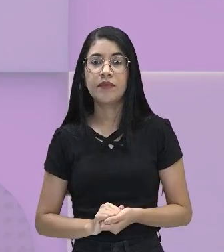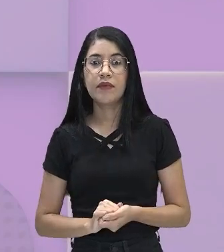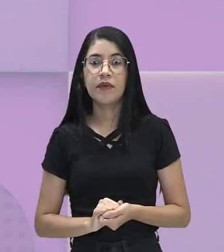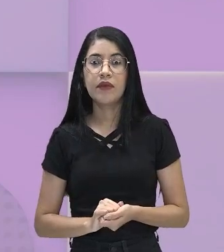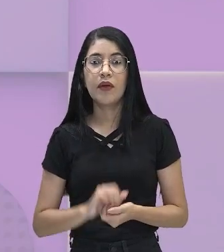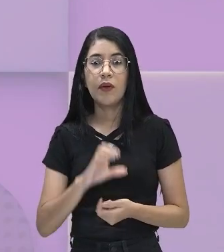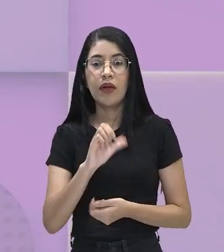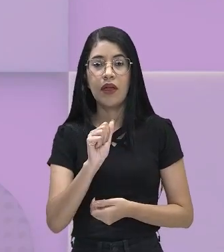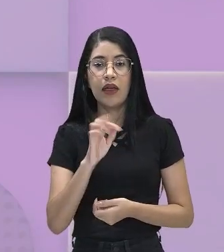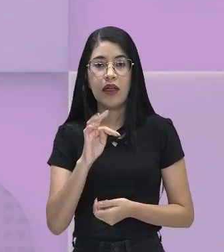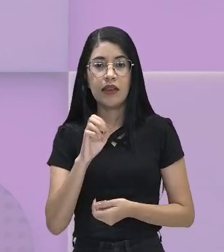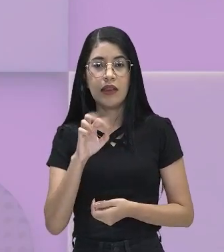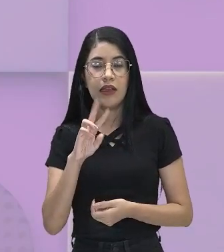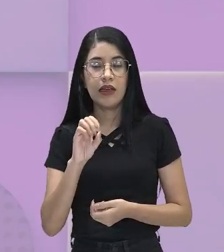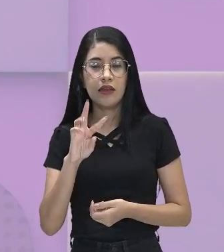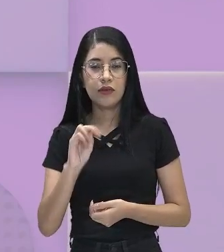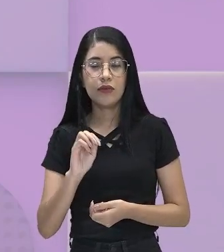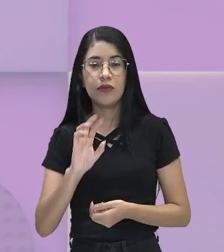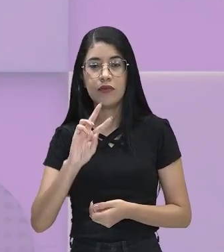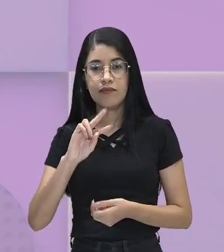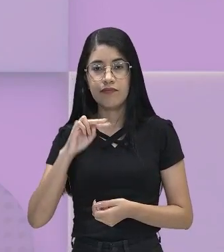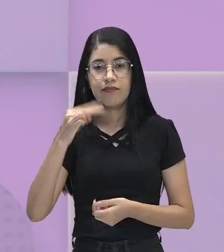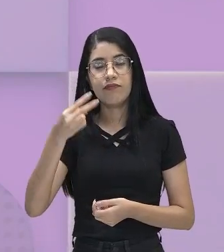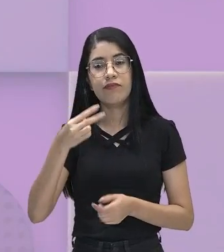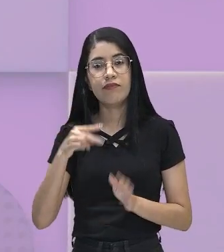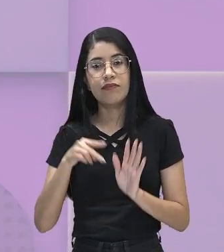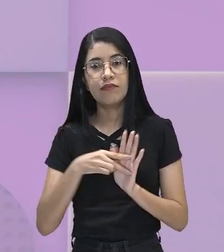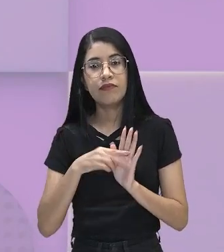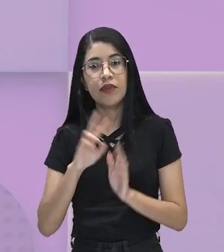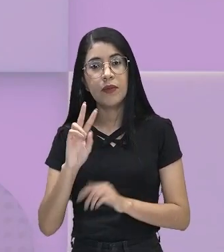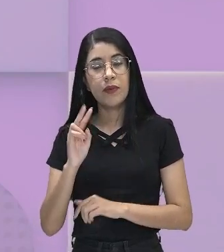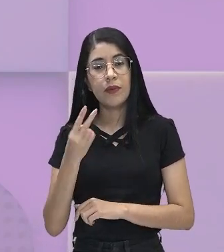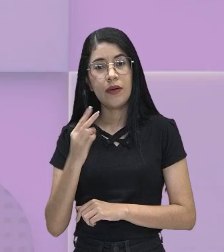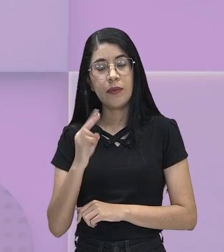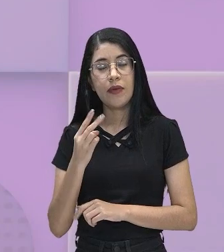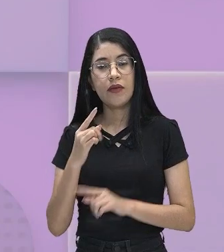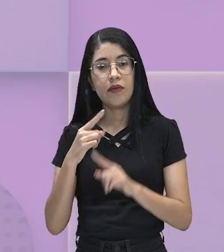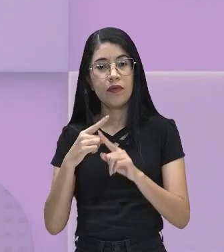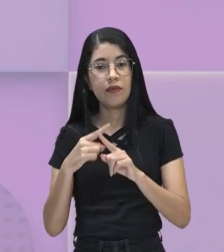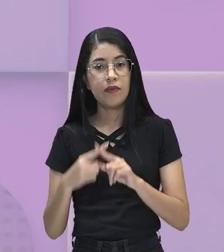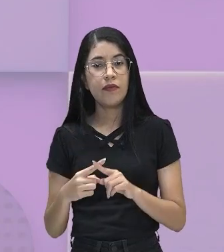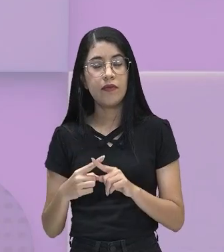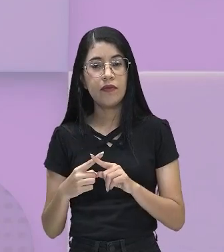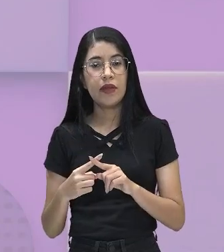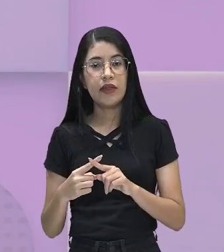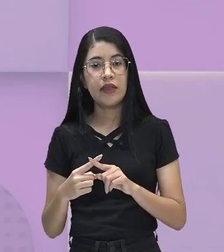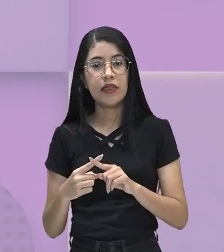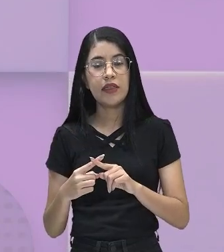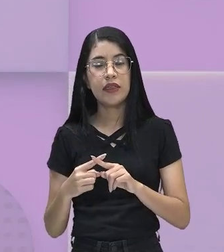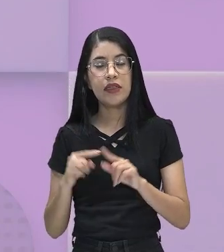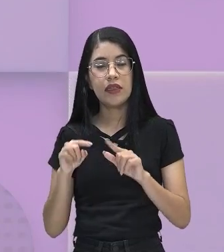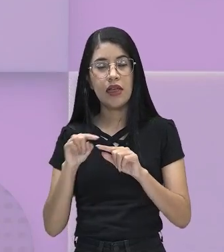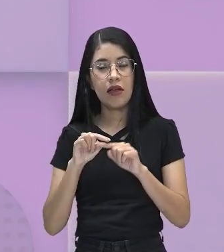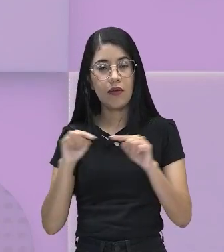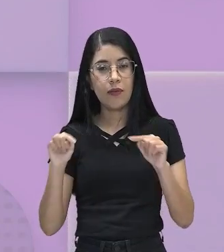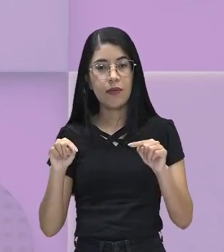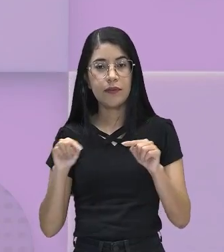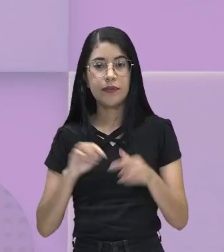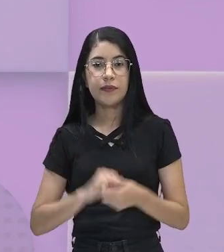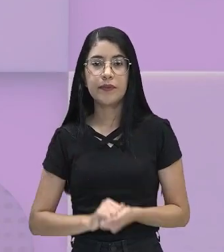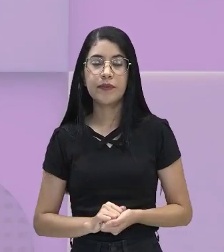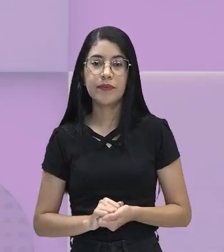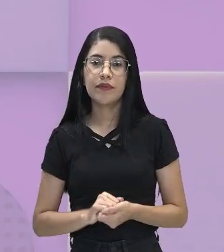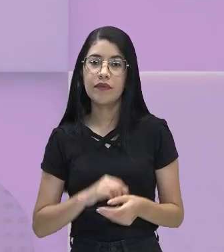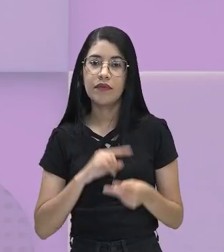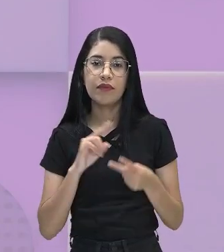cateto, o quadrado do cateto é igual à hipotenusa multiplicado pela sua projeção. Muito bem. A